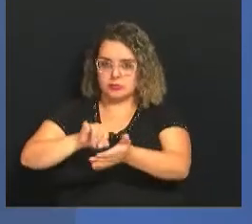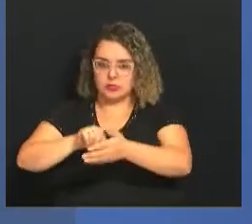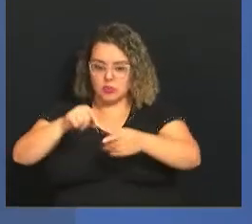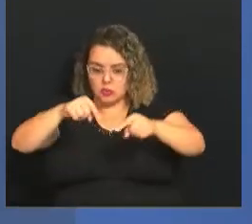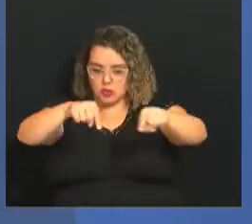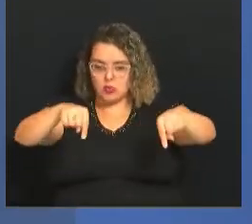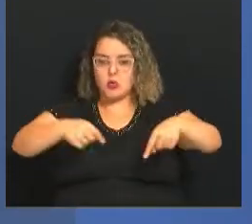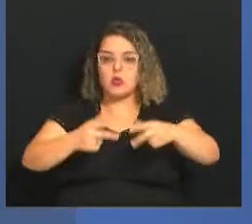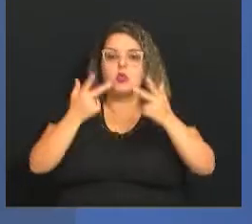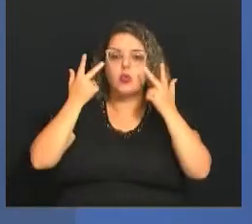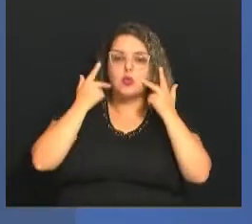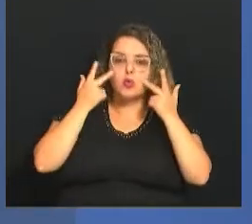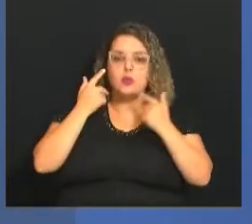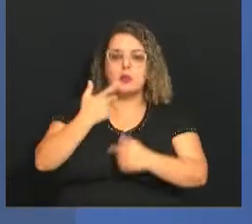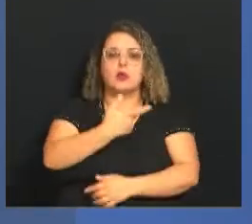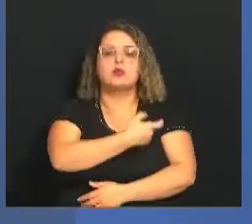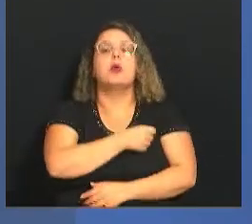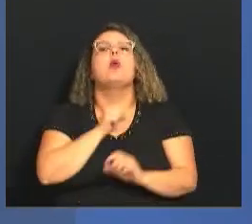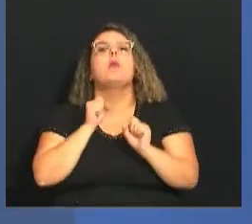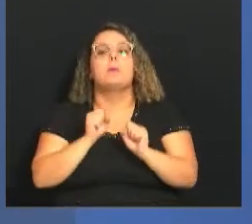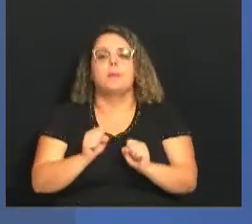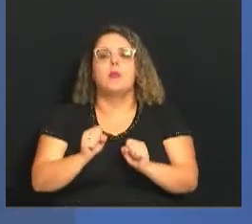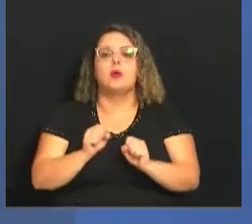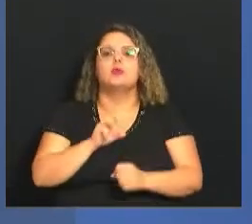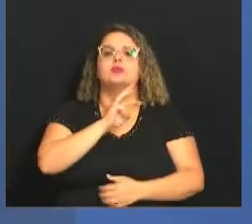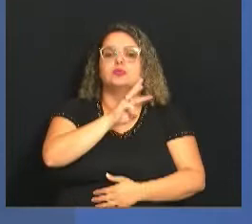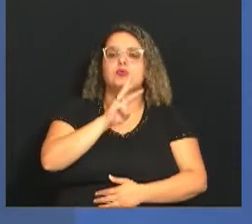de vacinação. Você pode ir lá no site